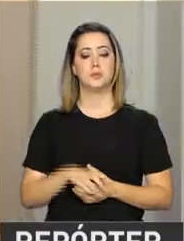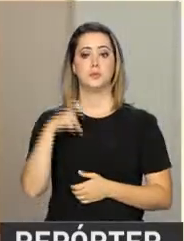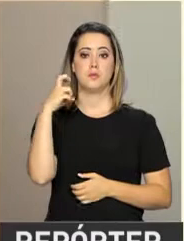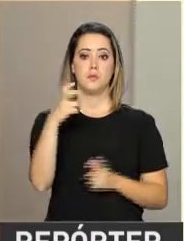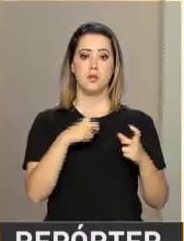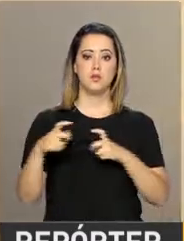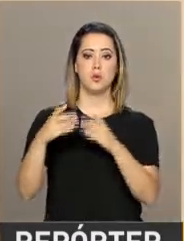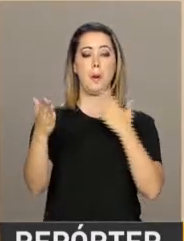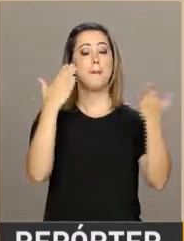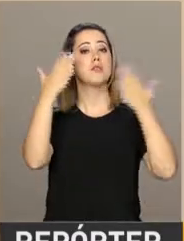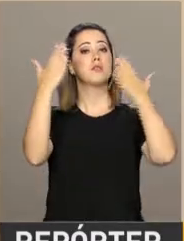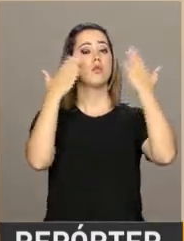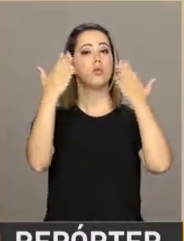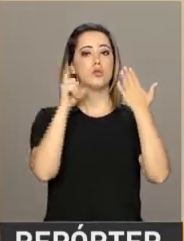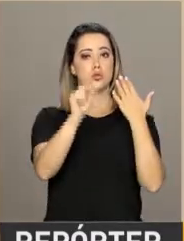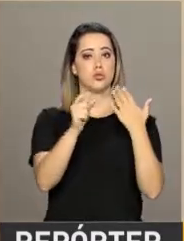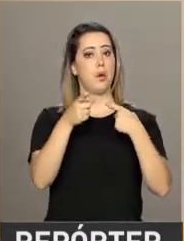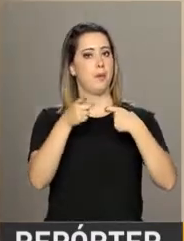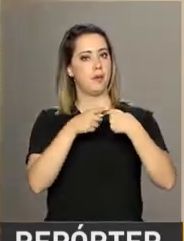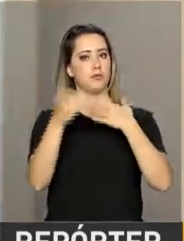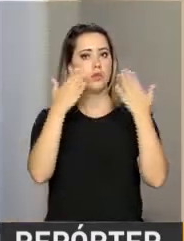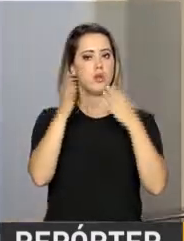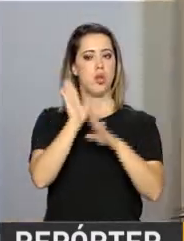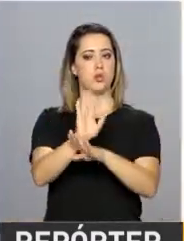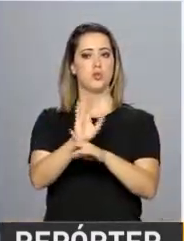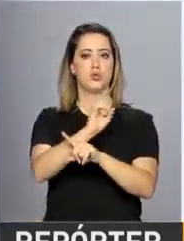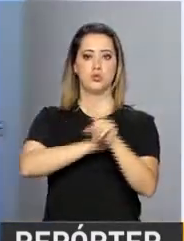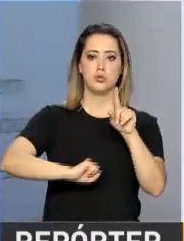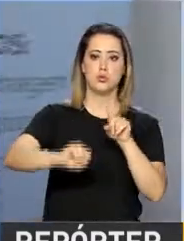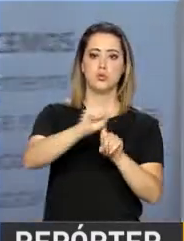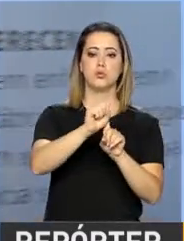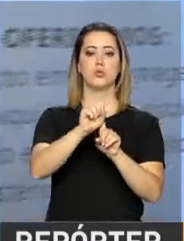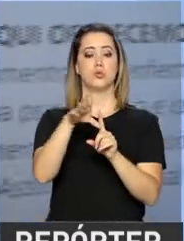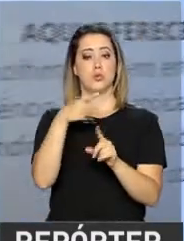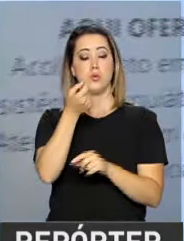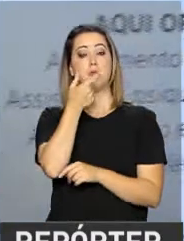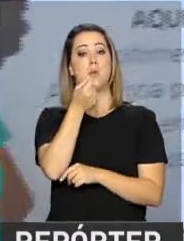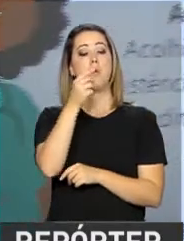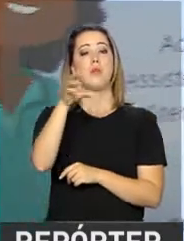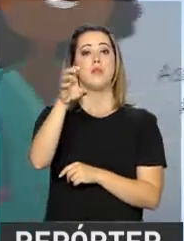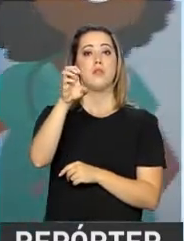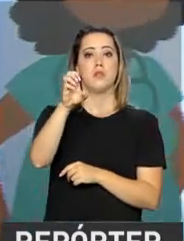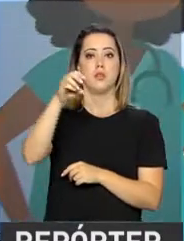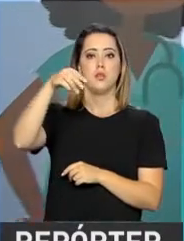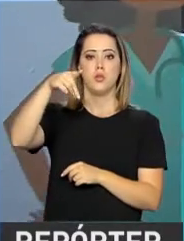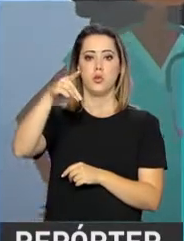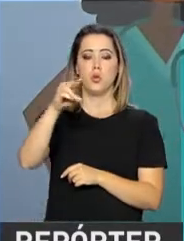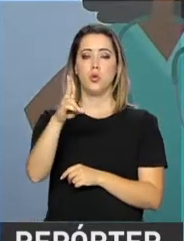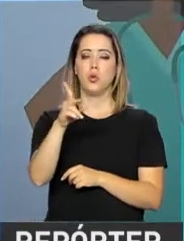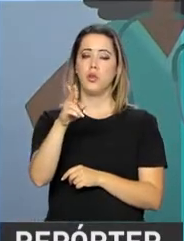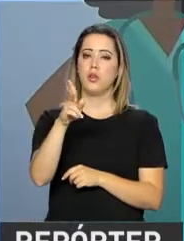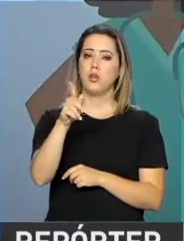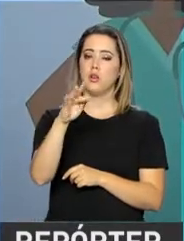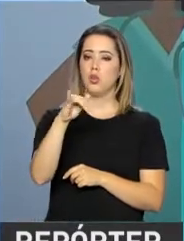nas áreas de psicologia e psiquiatria assistência social endocrinologia o espaço conta com sete profissionais de saúde entre